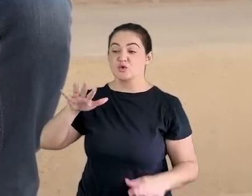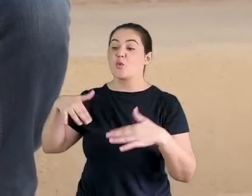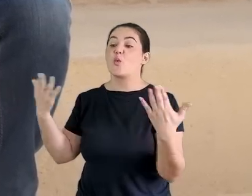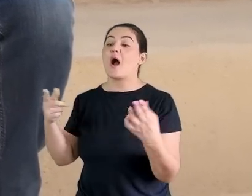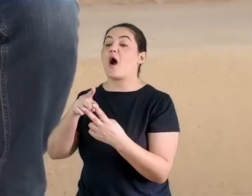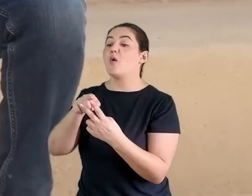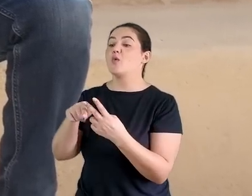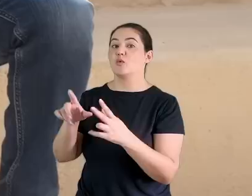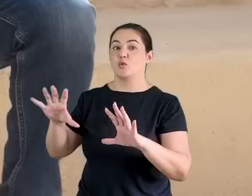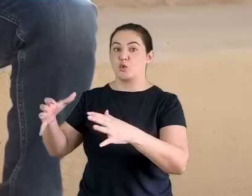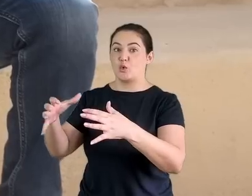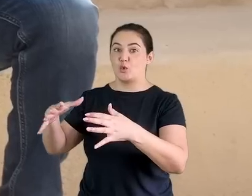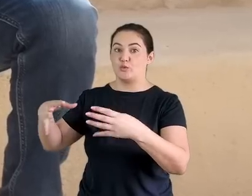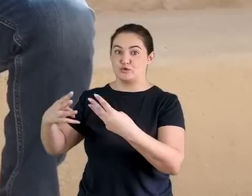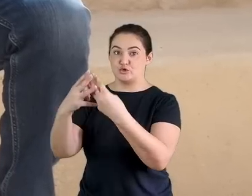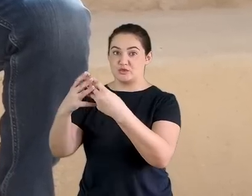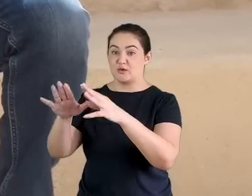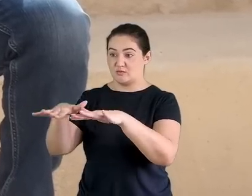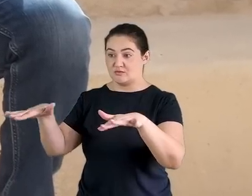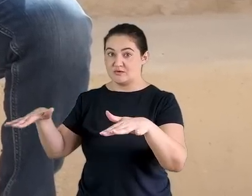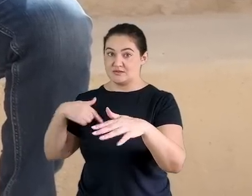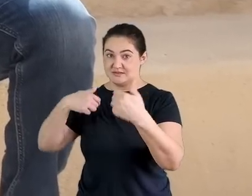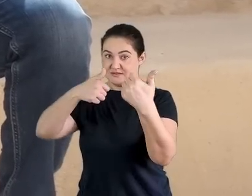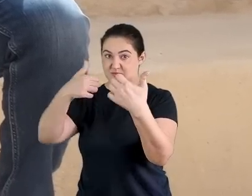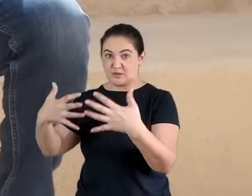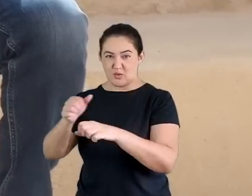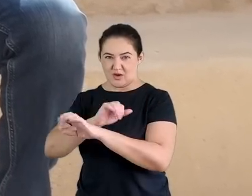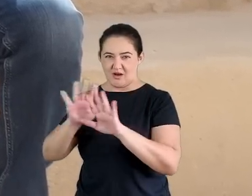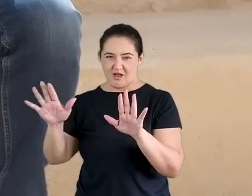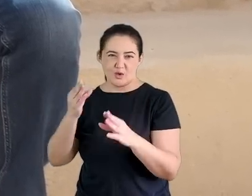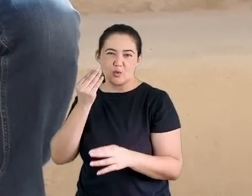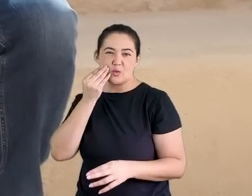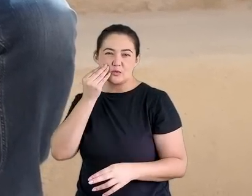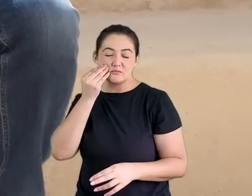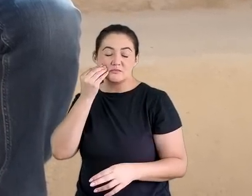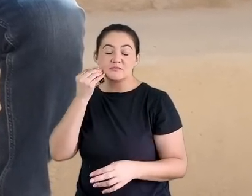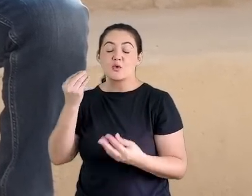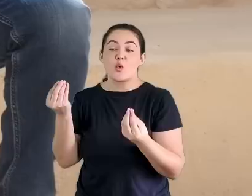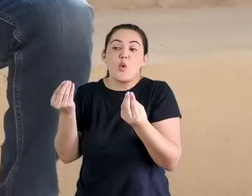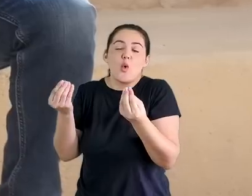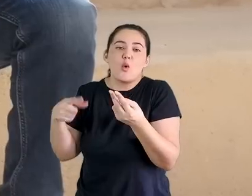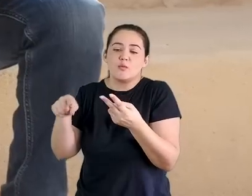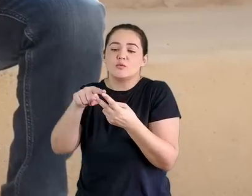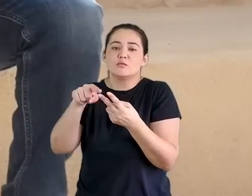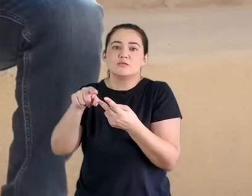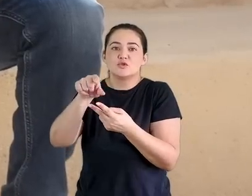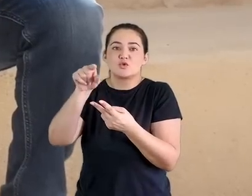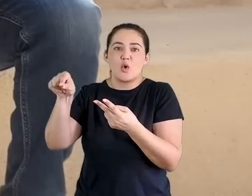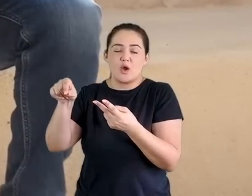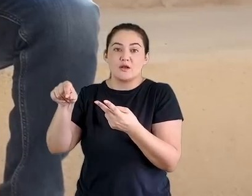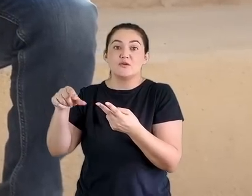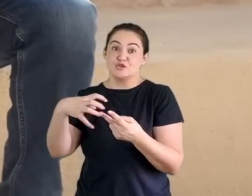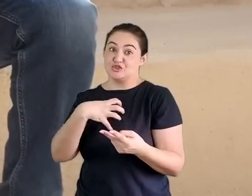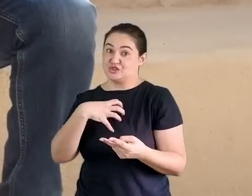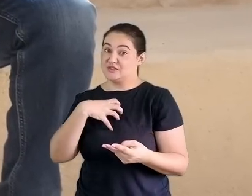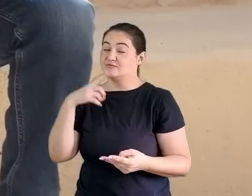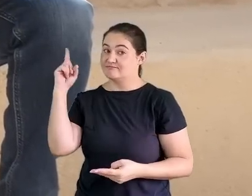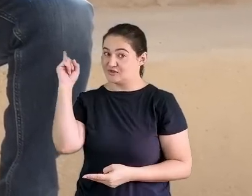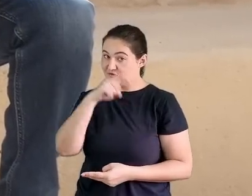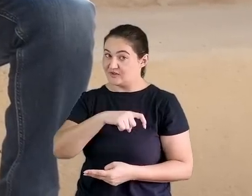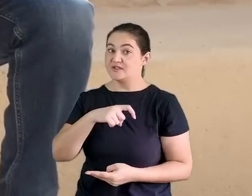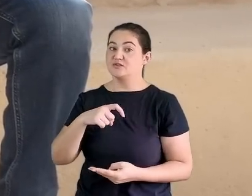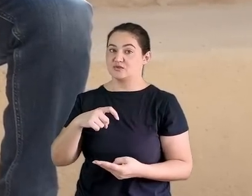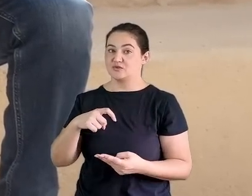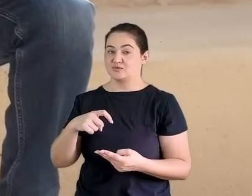maneira muito dramática e assustadora o que poderia ser o destino do povo aqui se eles